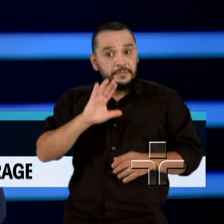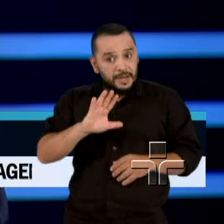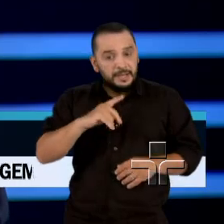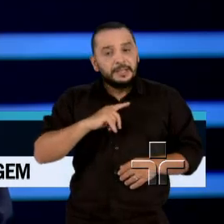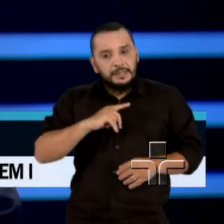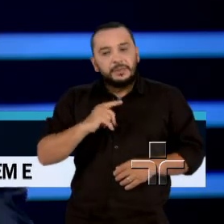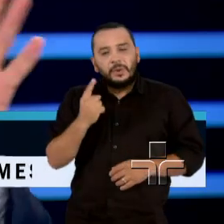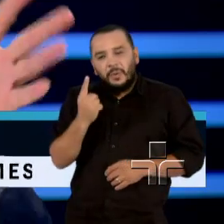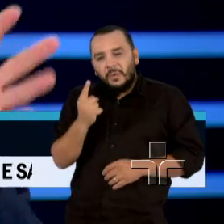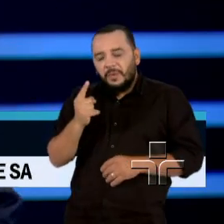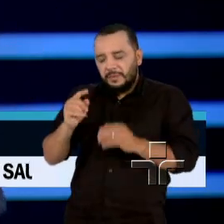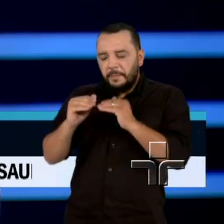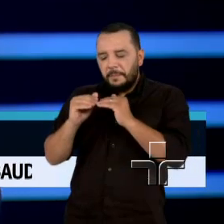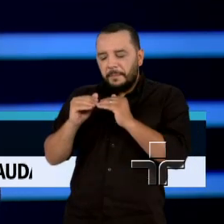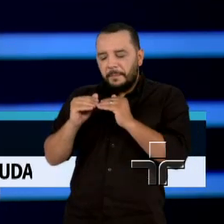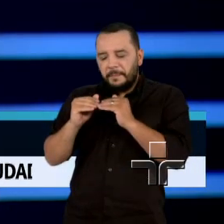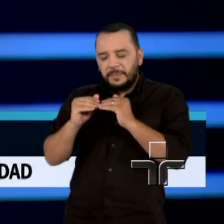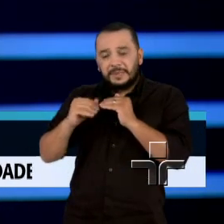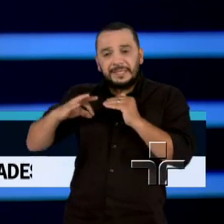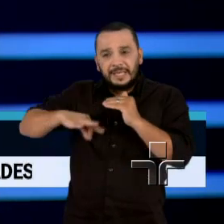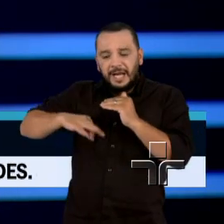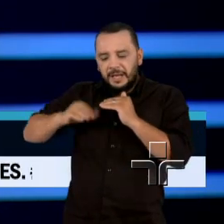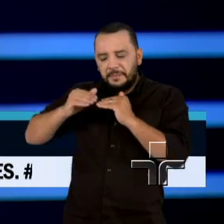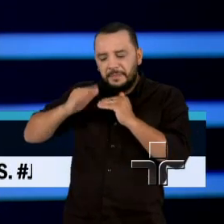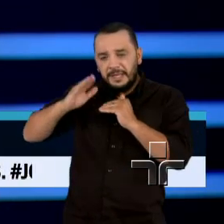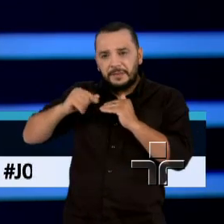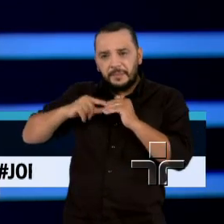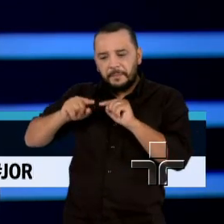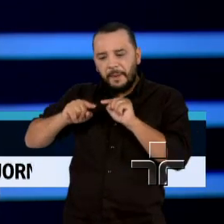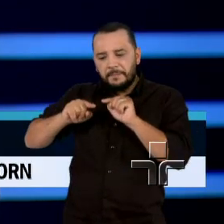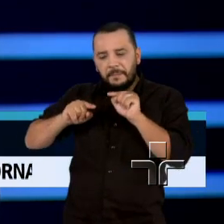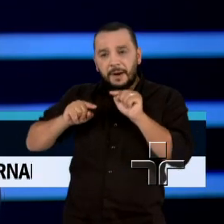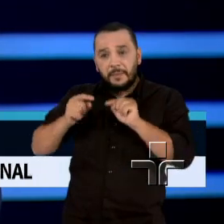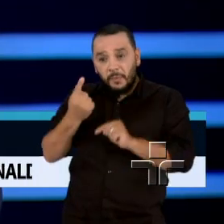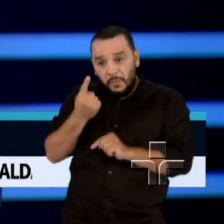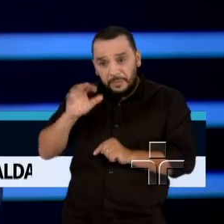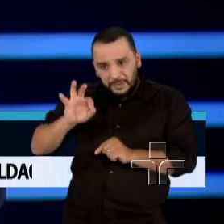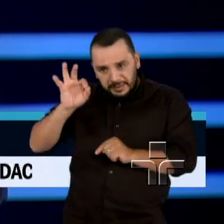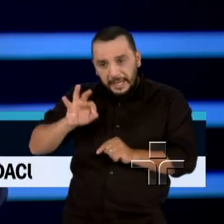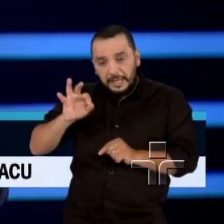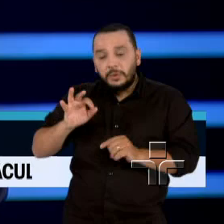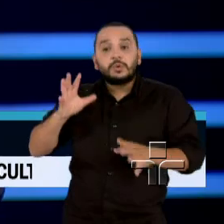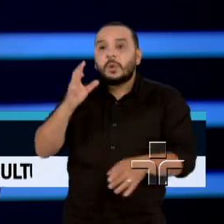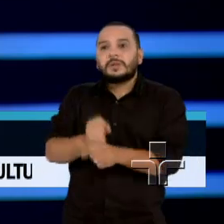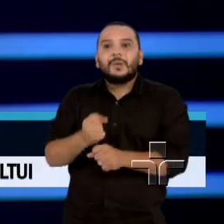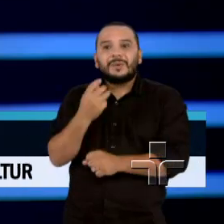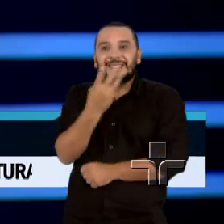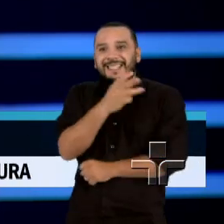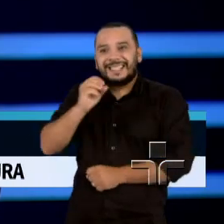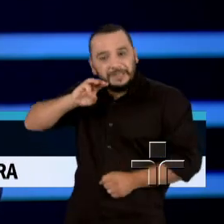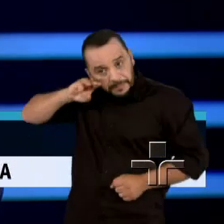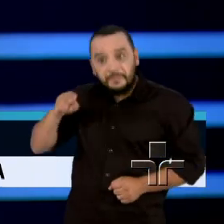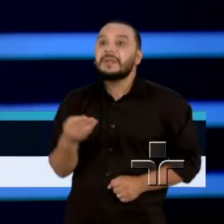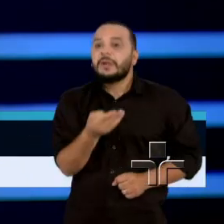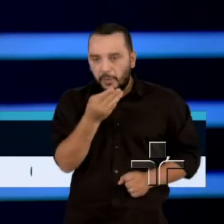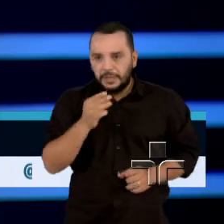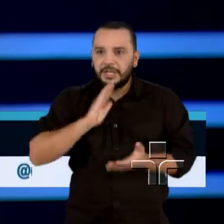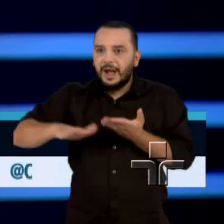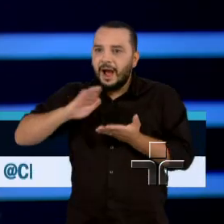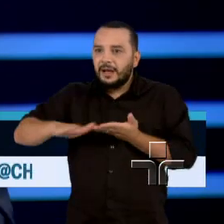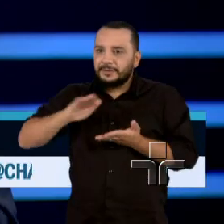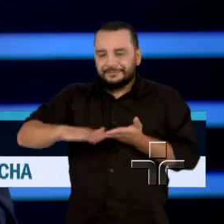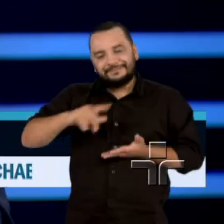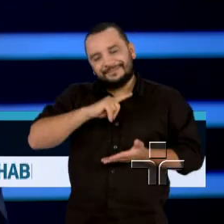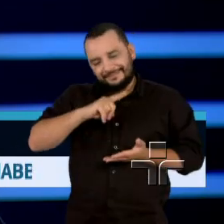salário mínimo corresponde mais ou menos a 300 milhões de gastos a mais no orçamento público. Então, de novo, eu diria o seguinte, garantir o